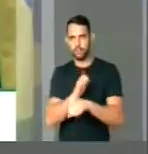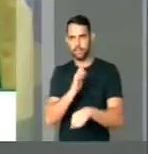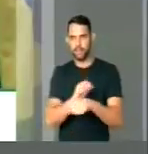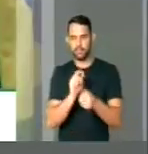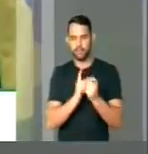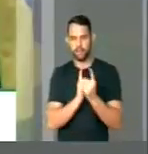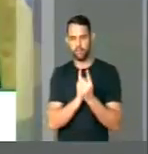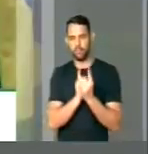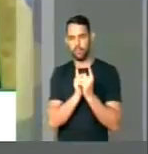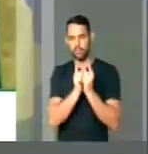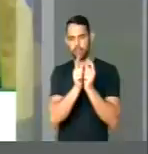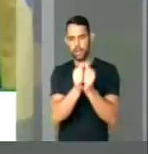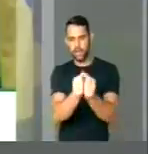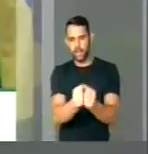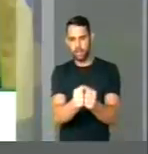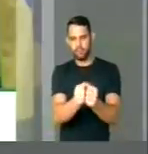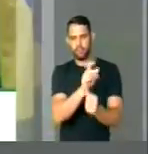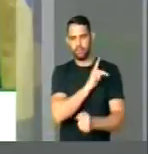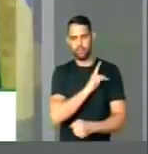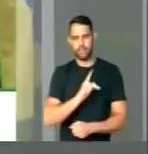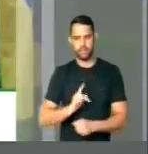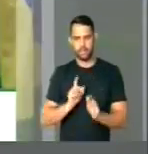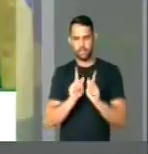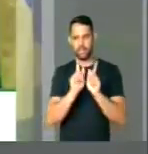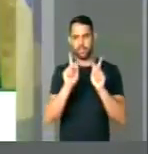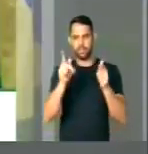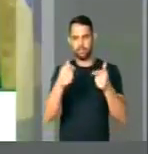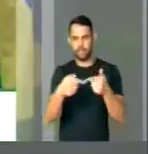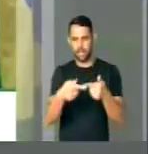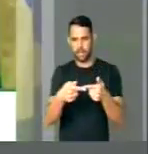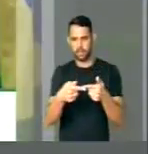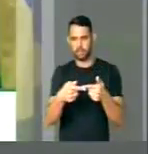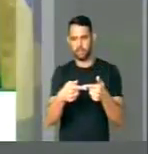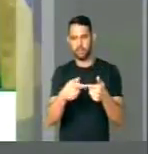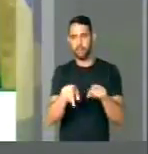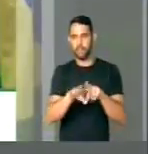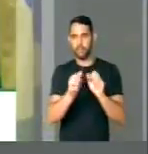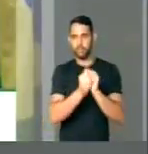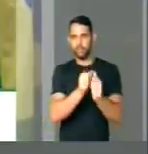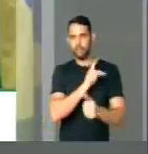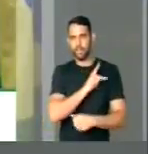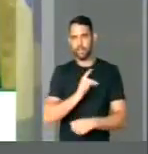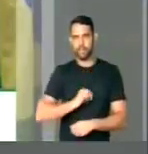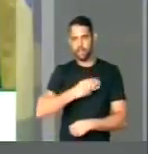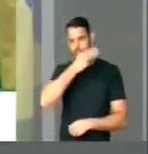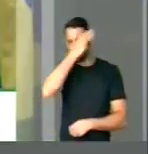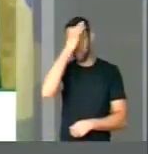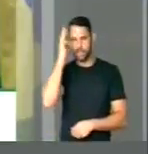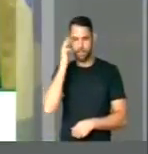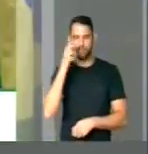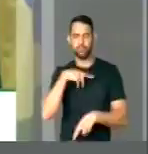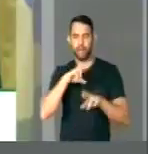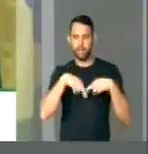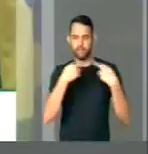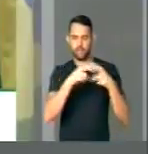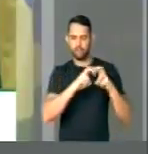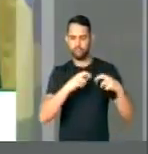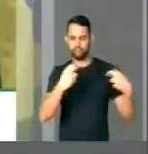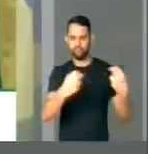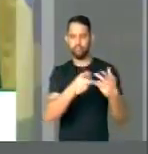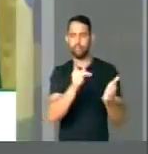acompan acompanhando do presidente da Assembleia de São Paulo com o Presidente da República Presidente Michel Temer Muito